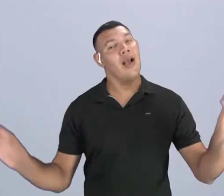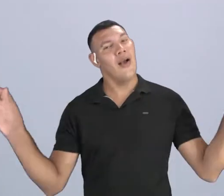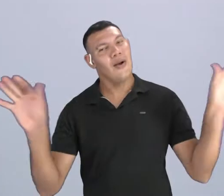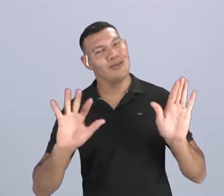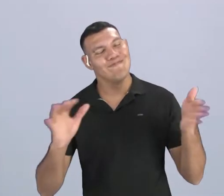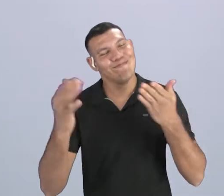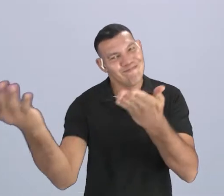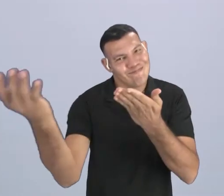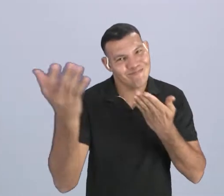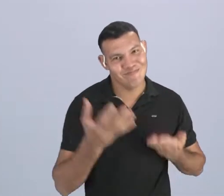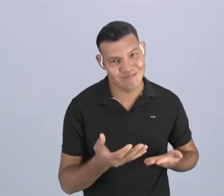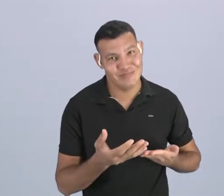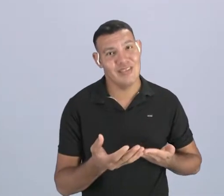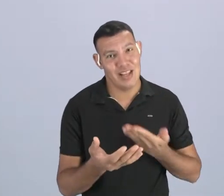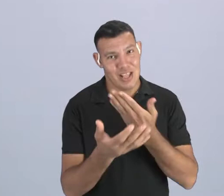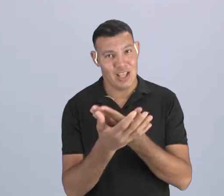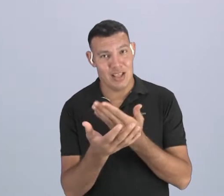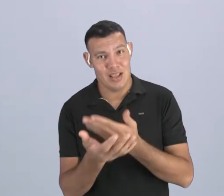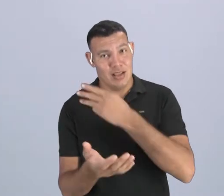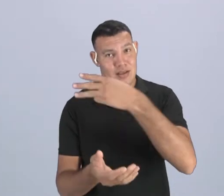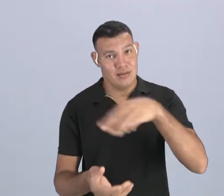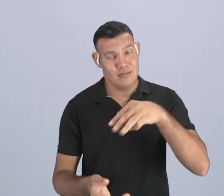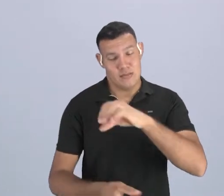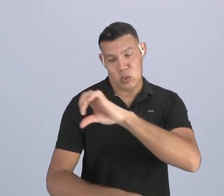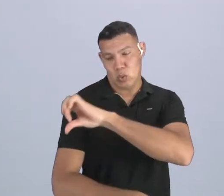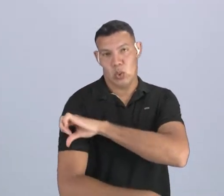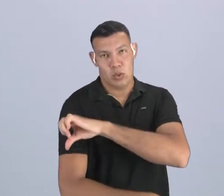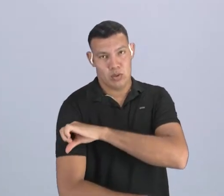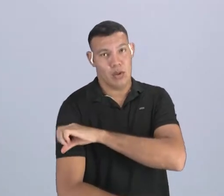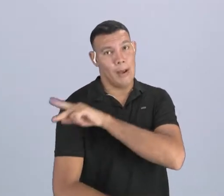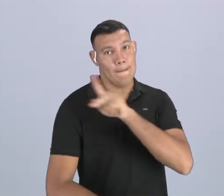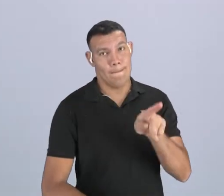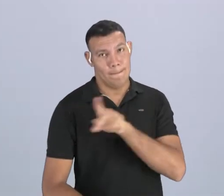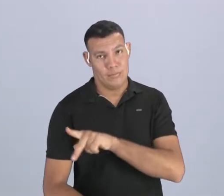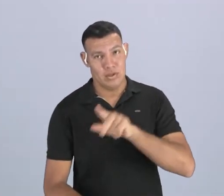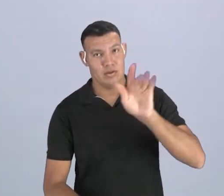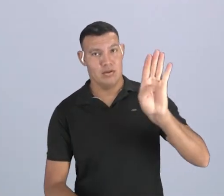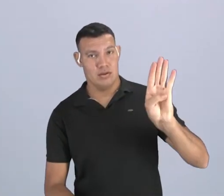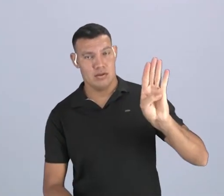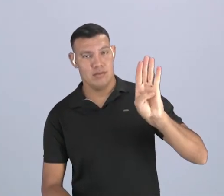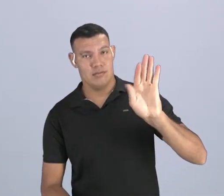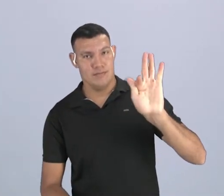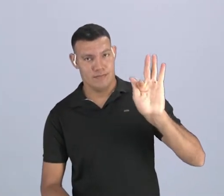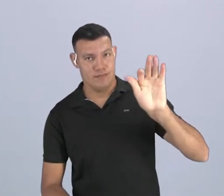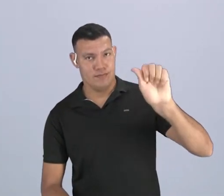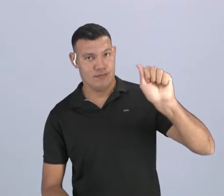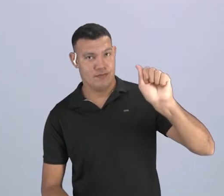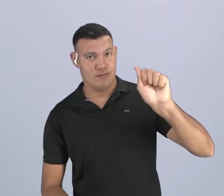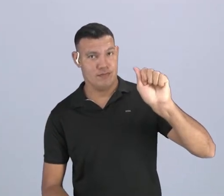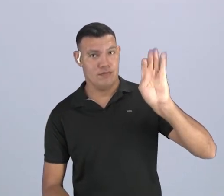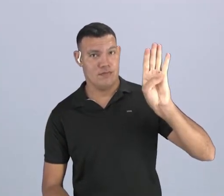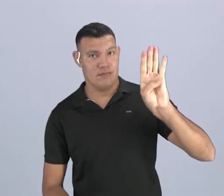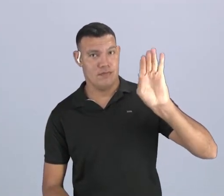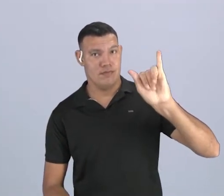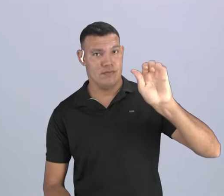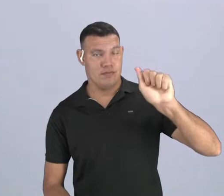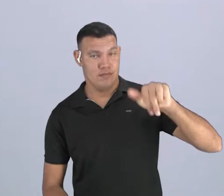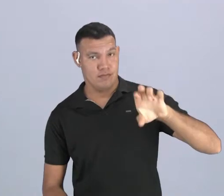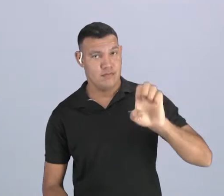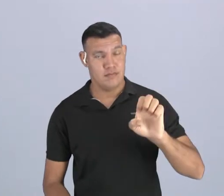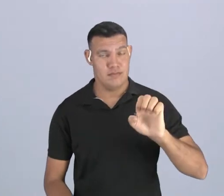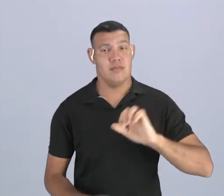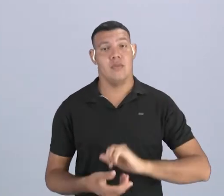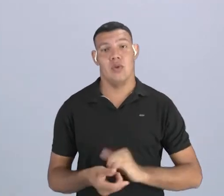Olá, seja bem-vindo a mais uma aula de matemática do nono ano. Eu sou a professora Fabiane Farias e na nossa aula de hoje nós vamos resolver